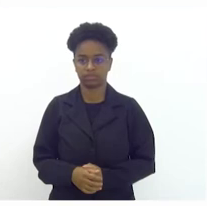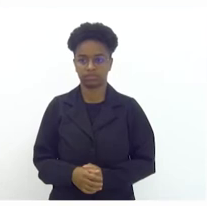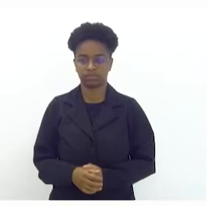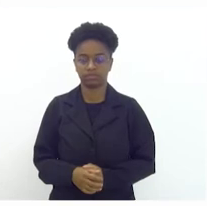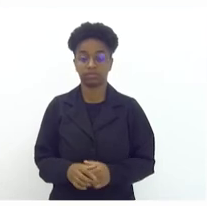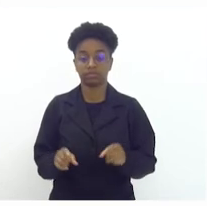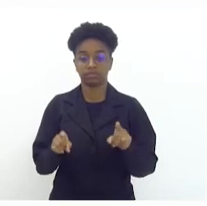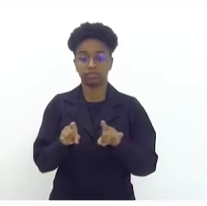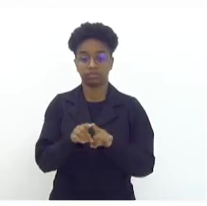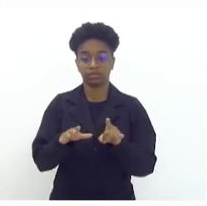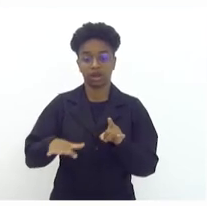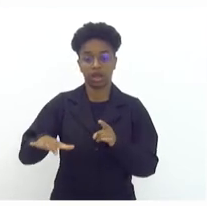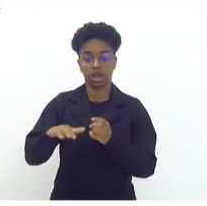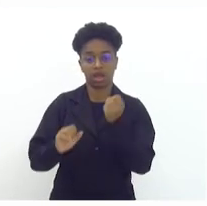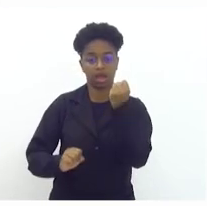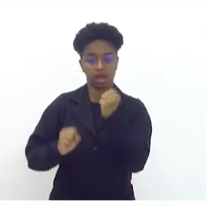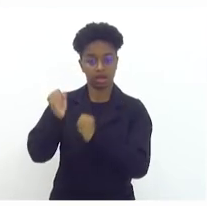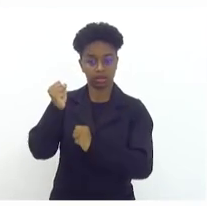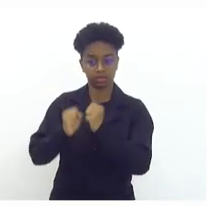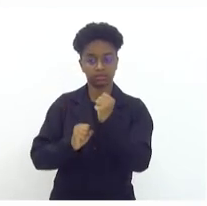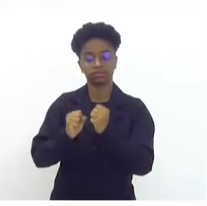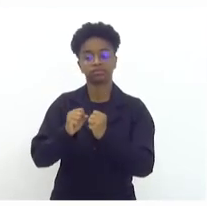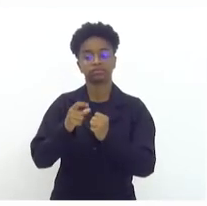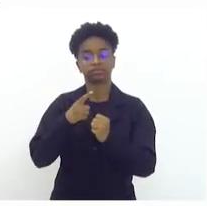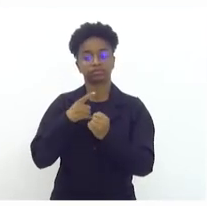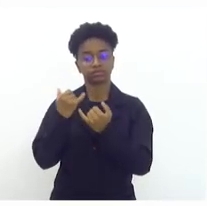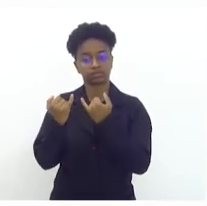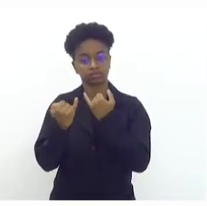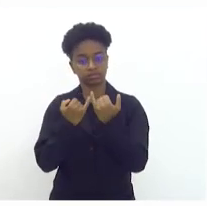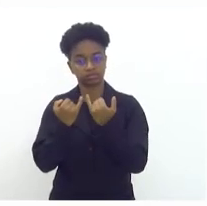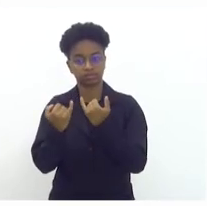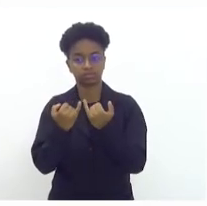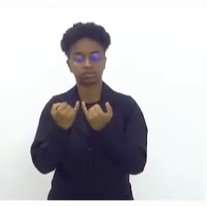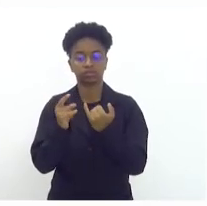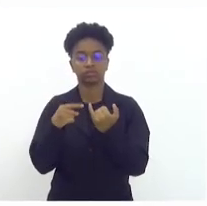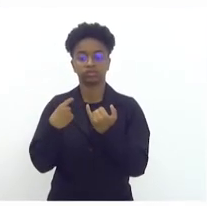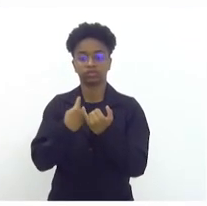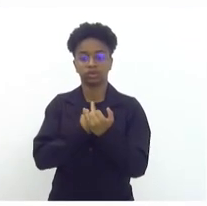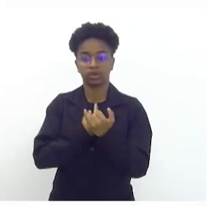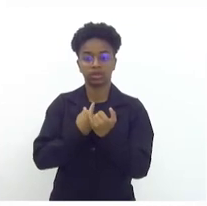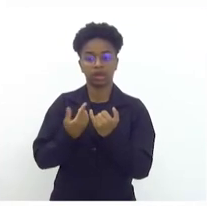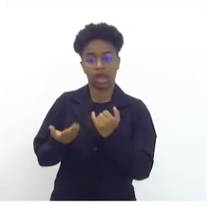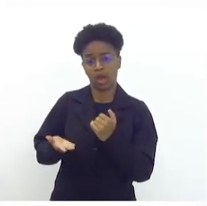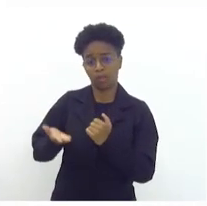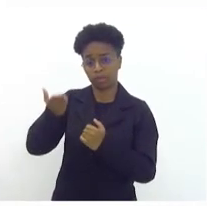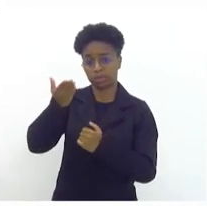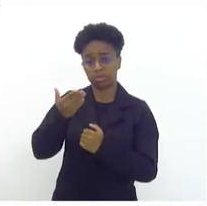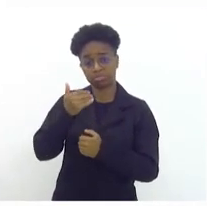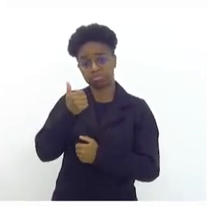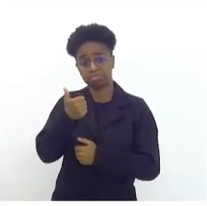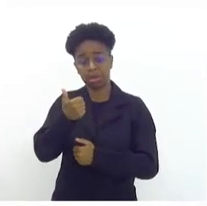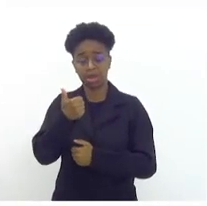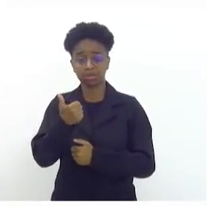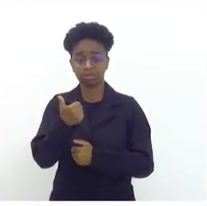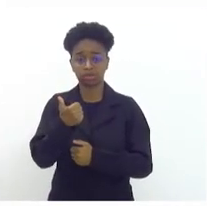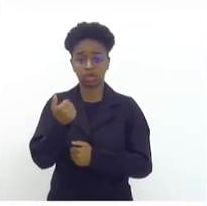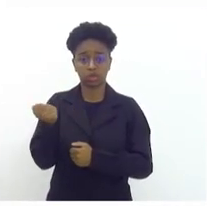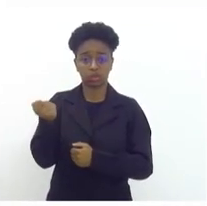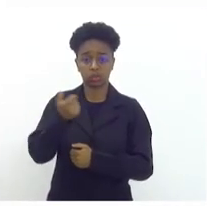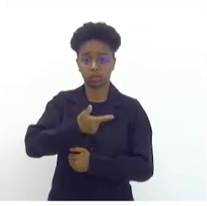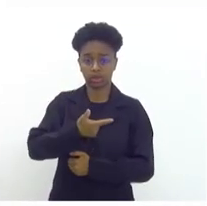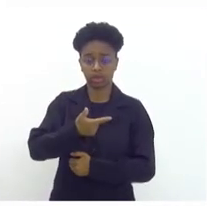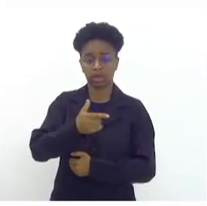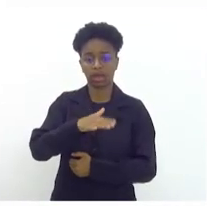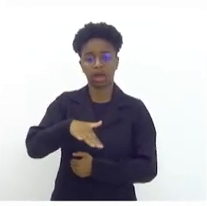na indústria como eu tinha Tenho dito aqui eu tava dizendo aqui nós testamos crescendo até um pouco a mais né do que do